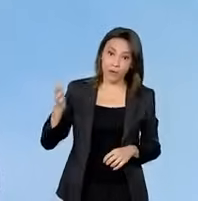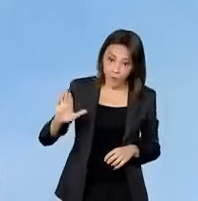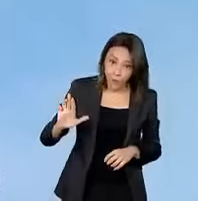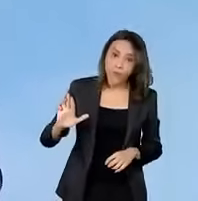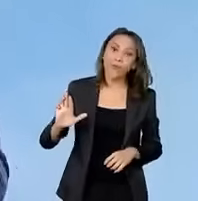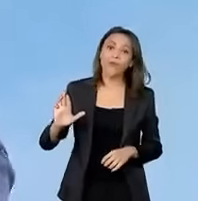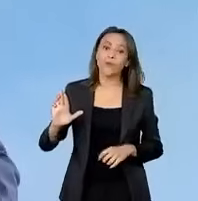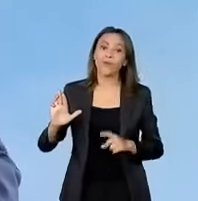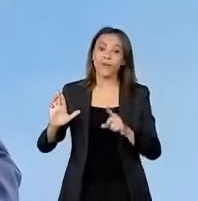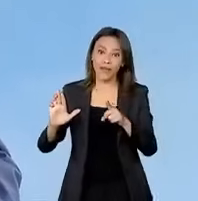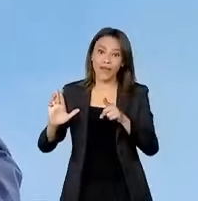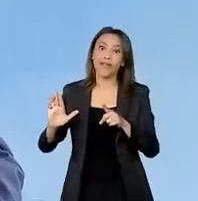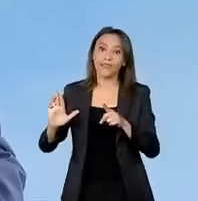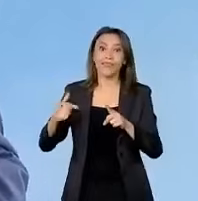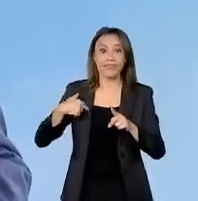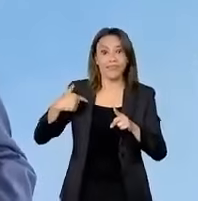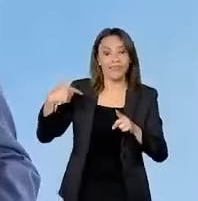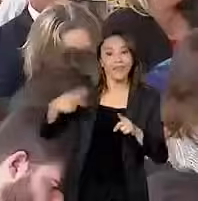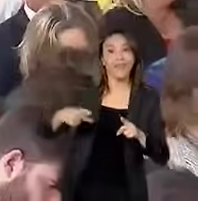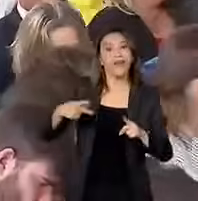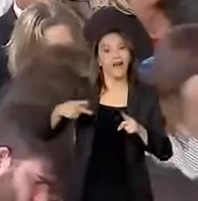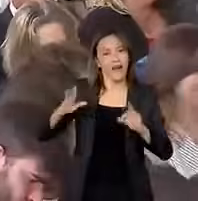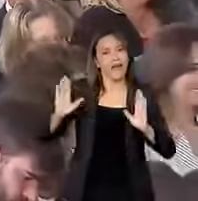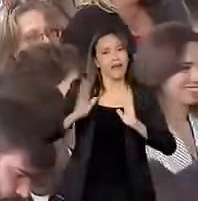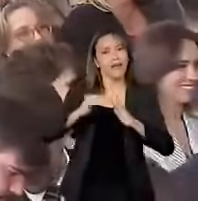com Lula!